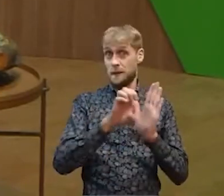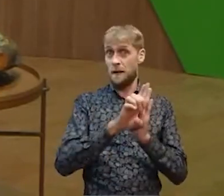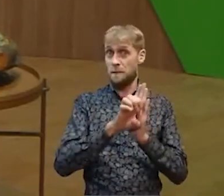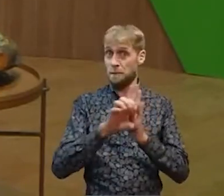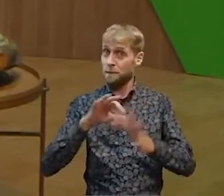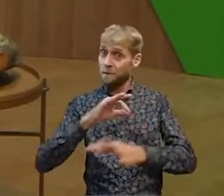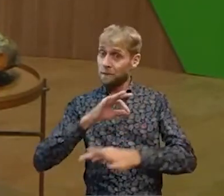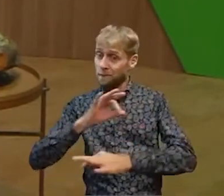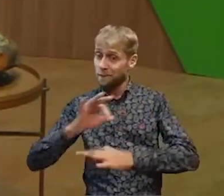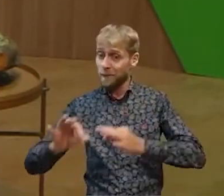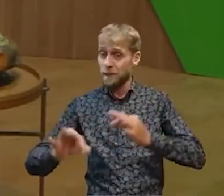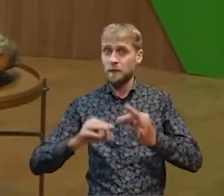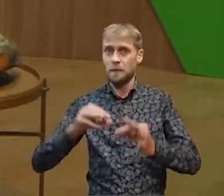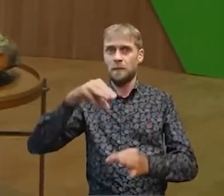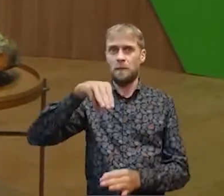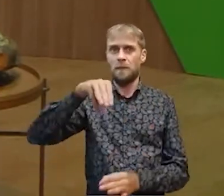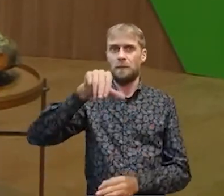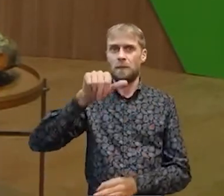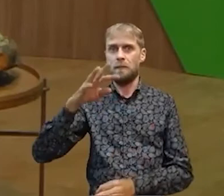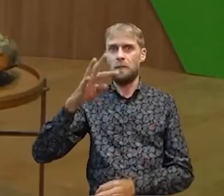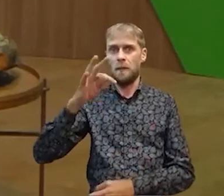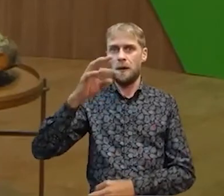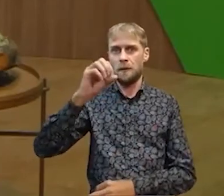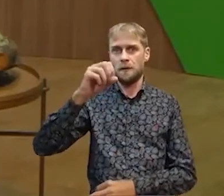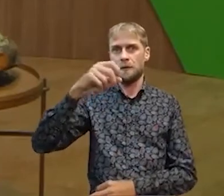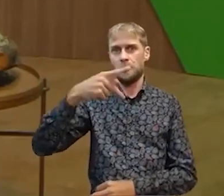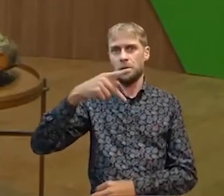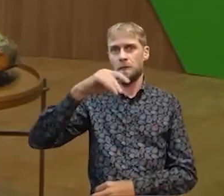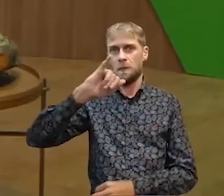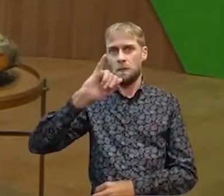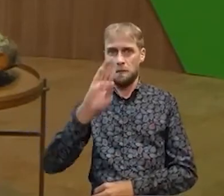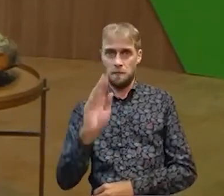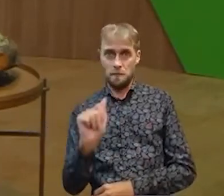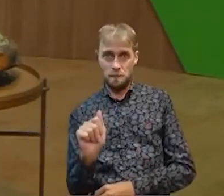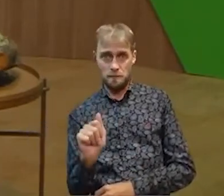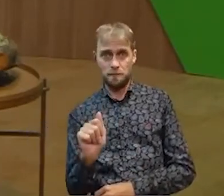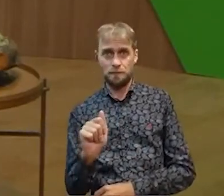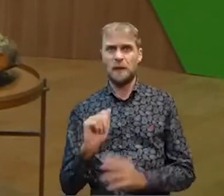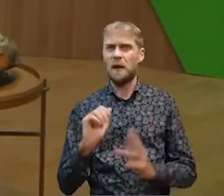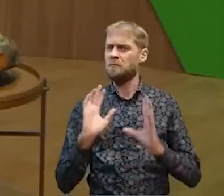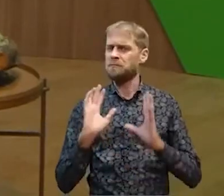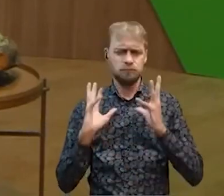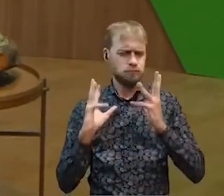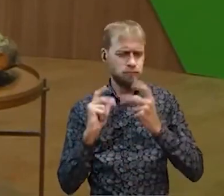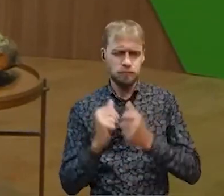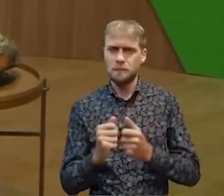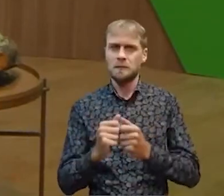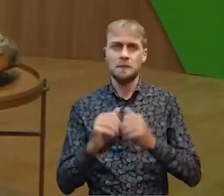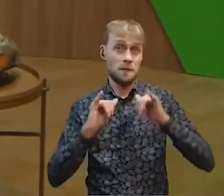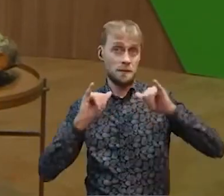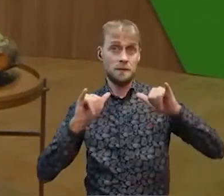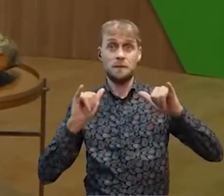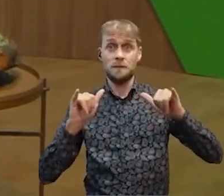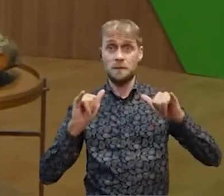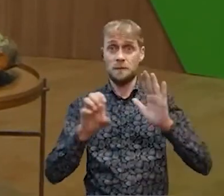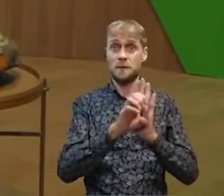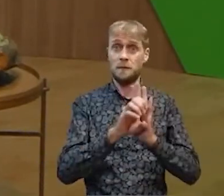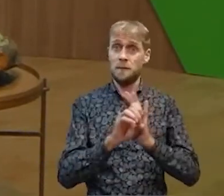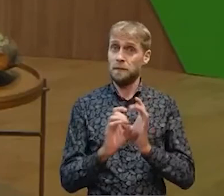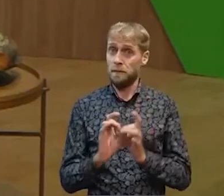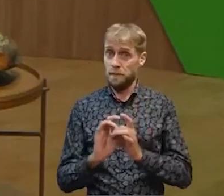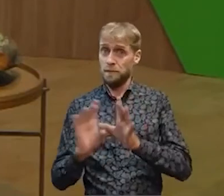do Matopiba, em todo o desenho que eles já fizeram até hoje, em todos os dados disponibilizados pela Embrapa. E falar também